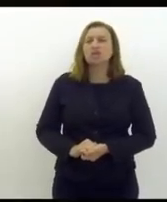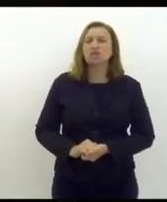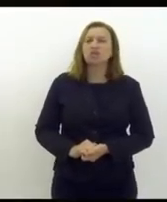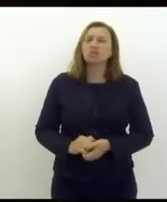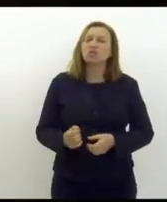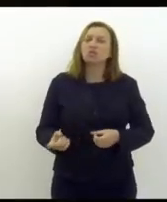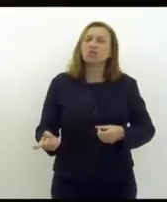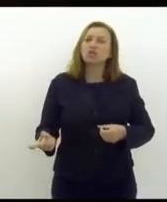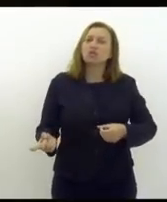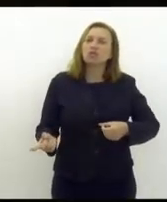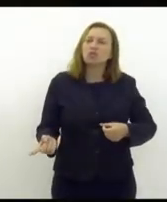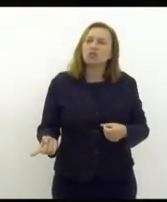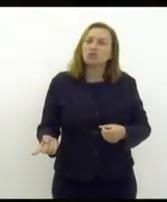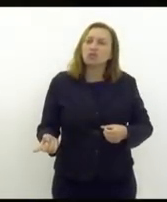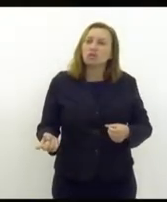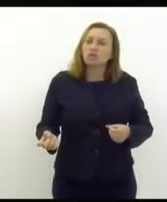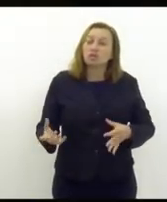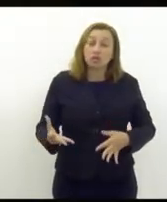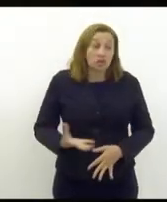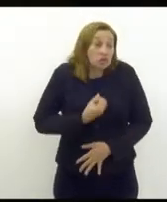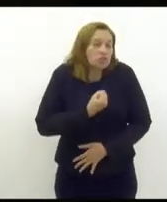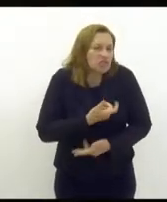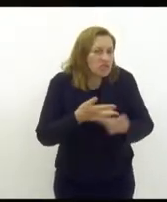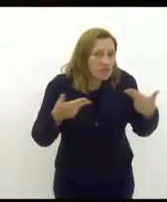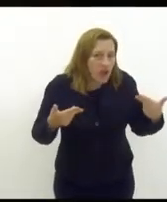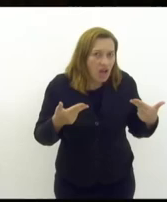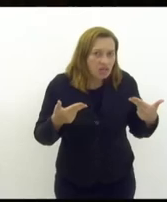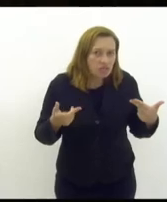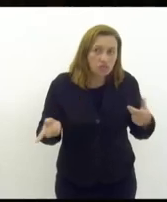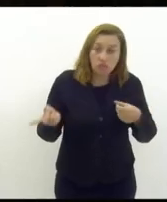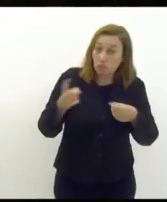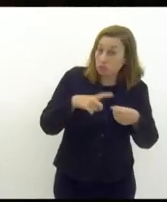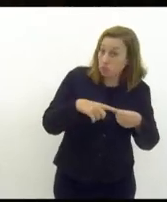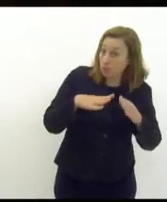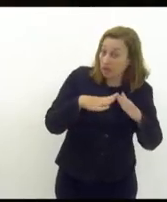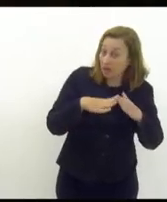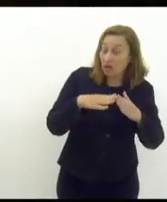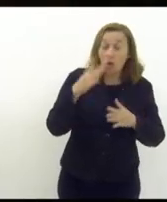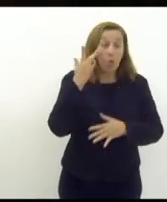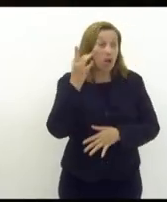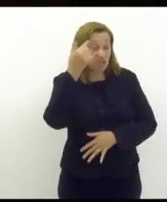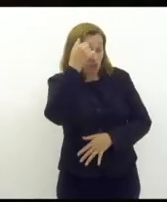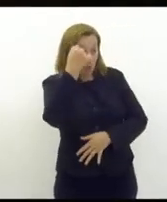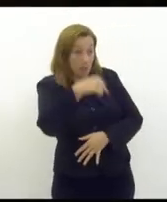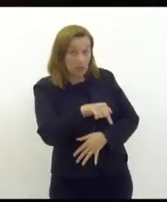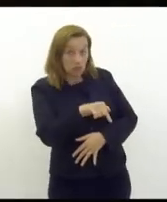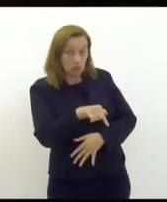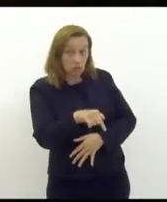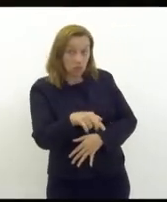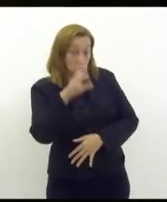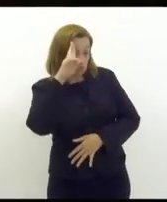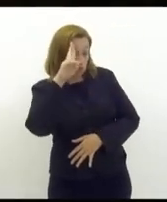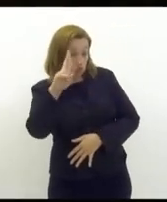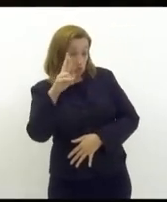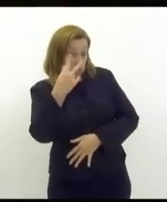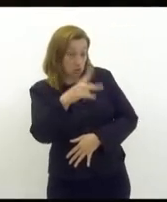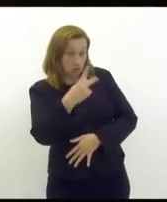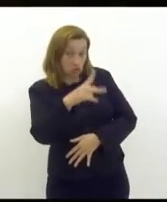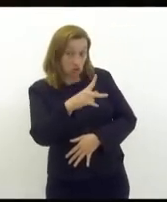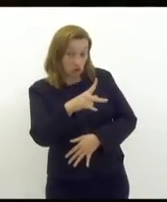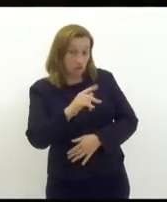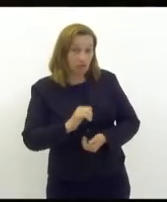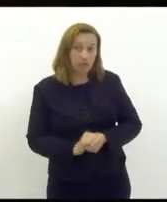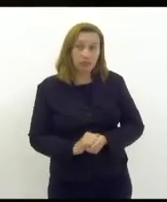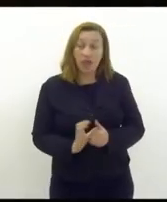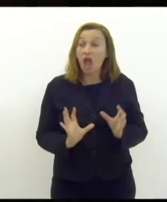o seu mandato para surpresa de muitos talvez amando do seu dono original uma vez que